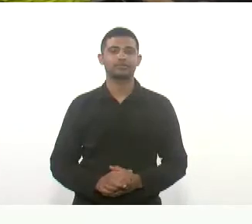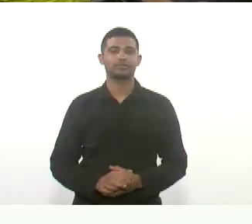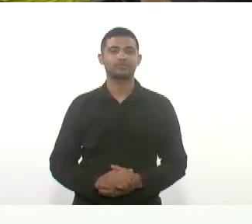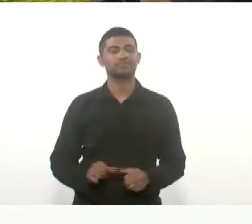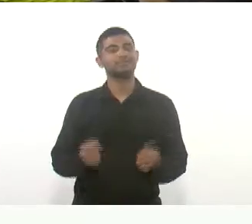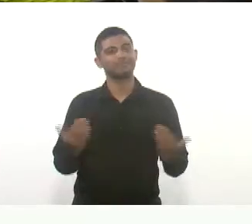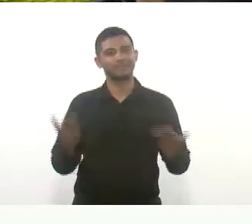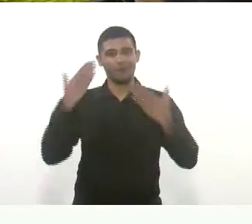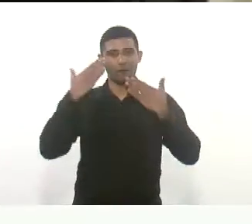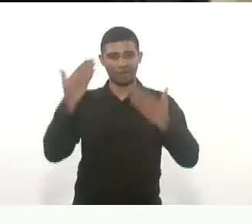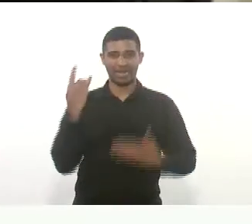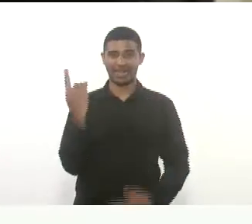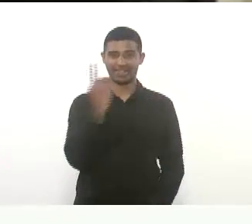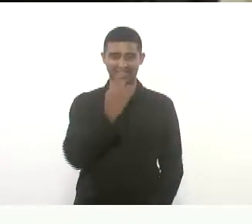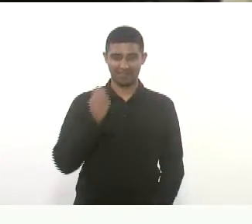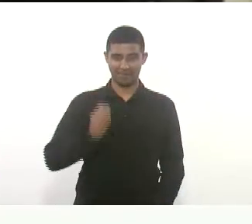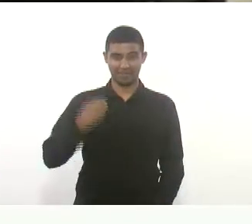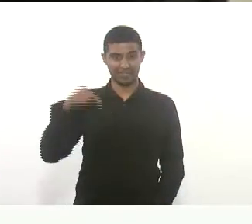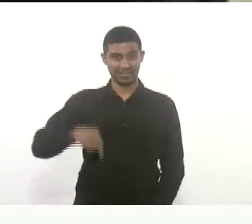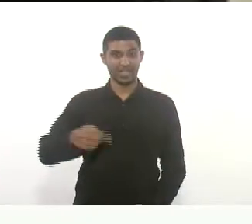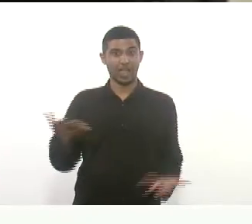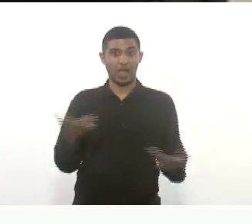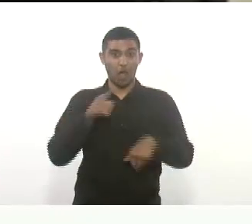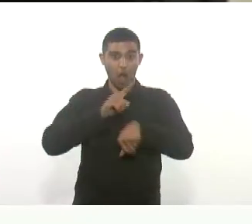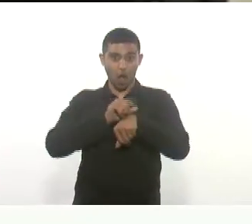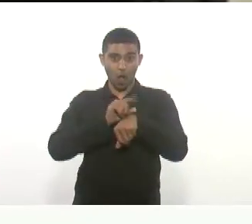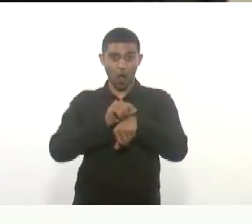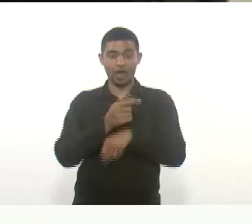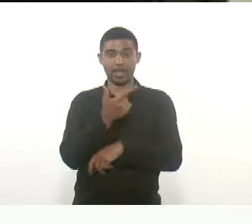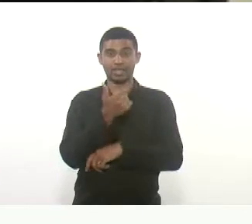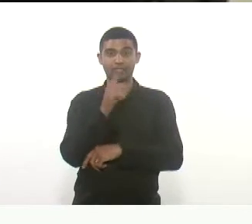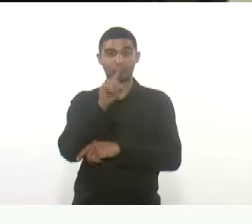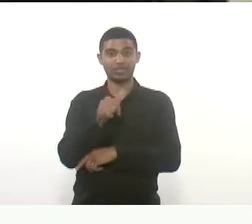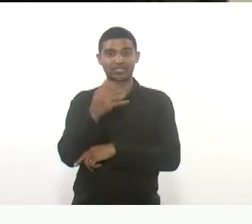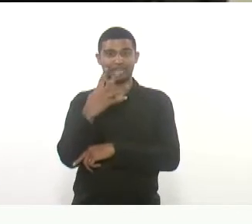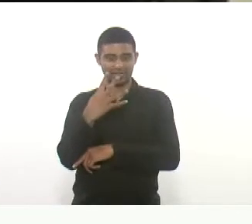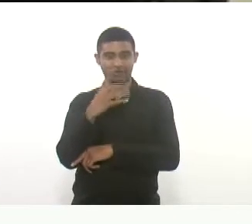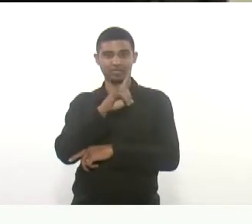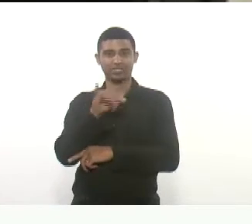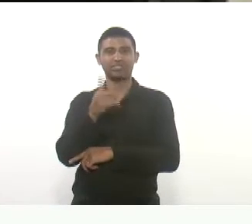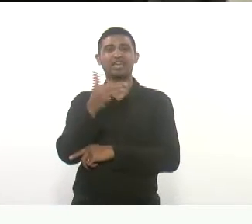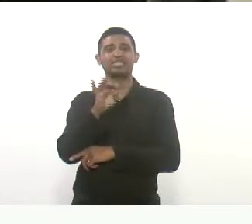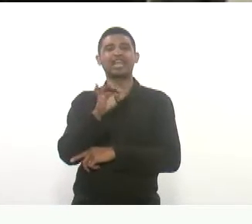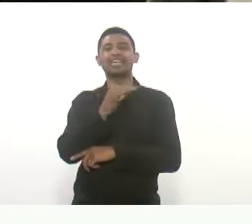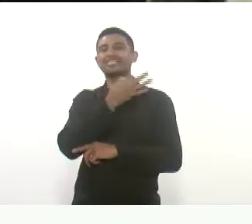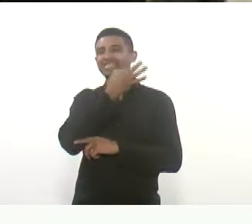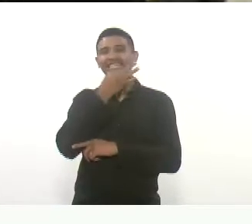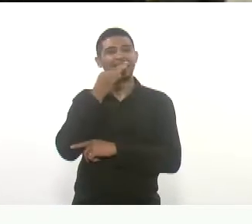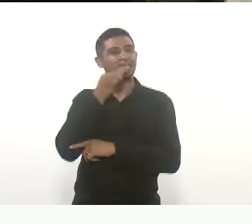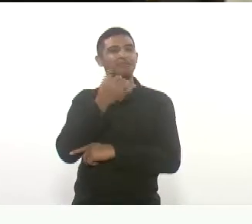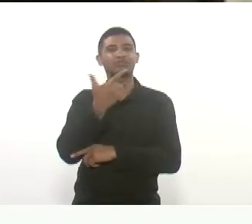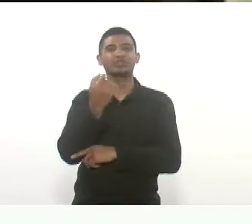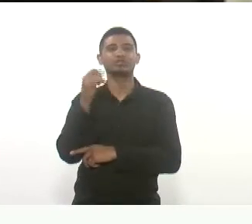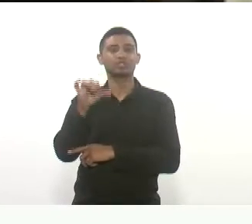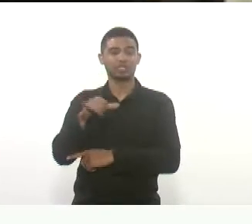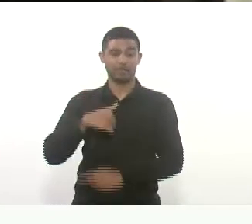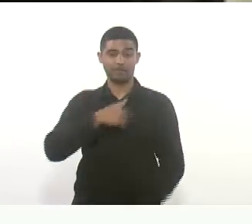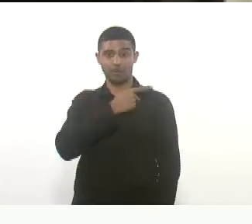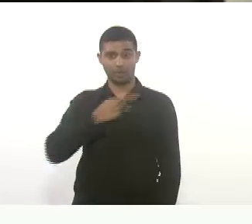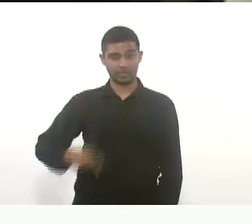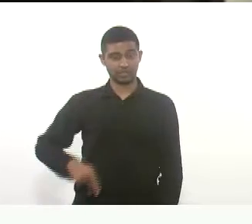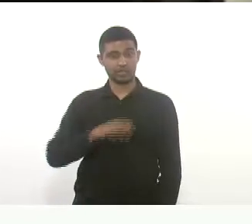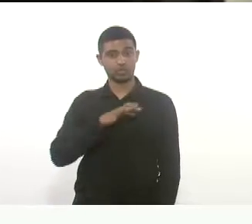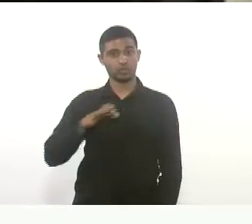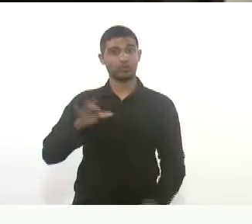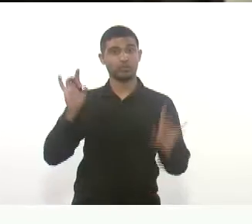Bom, obrigado pela presença de todos. Às 12 horas e 14 minutos do dia 10 de setembro de 2019, na comissão de presidente da